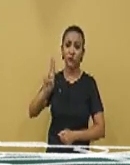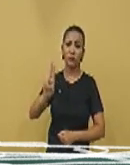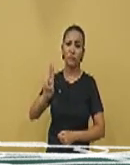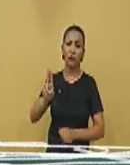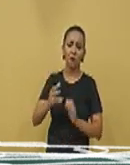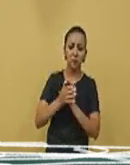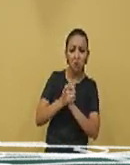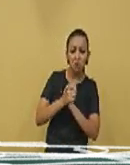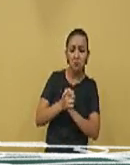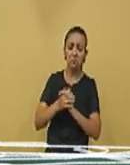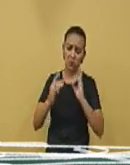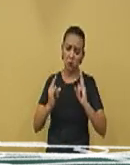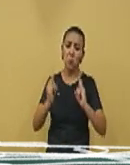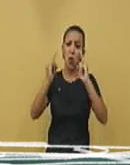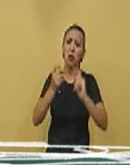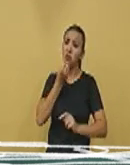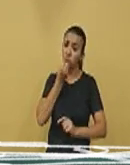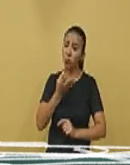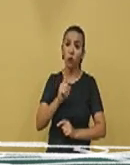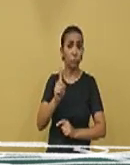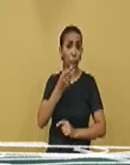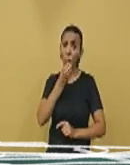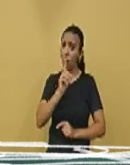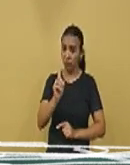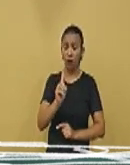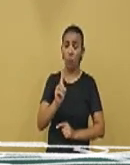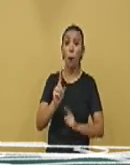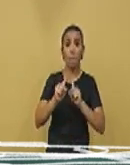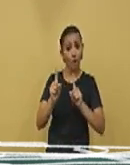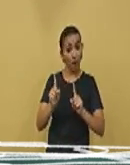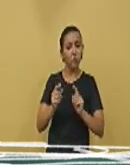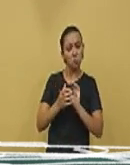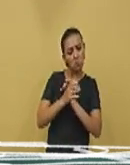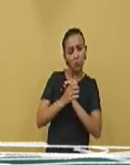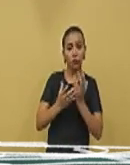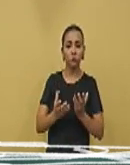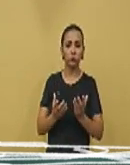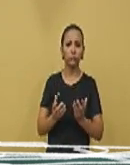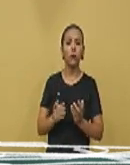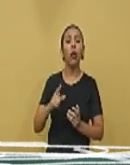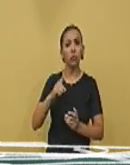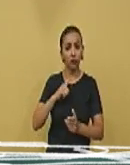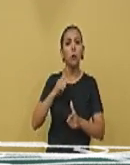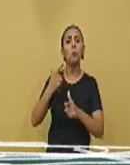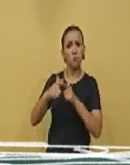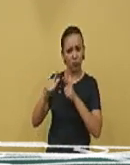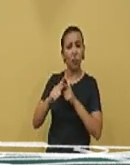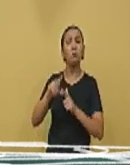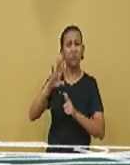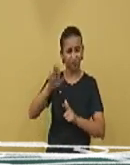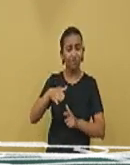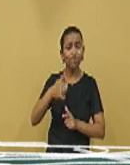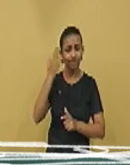nossas instalações, que não estão tão boas. Tá? Tem, sim, problema lá em Ladário. Né,